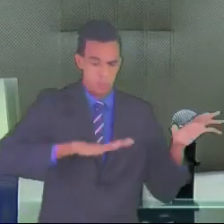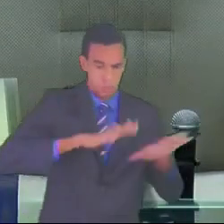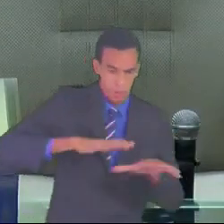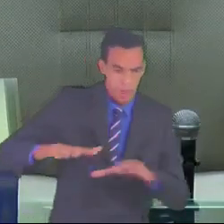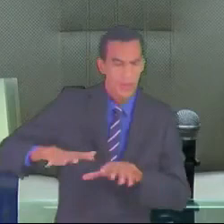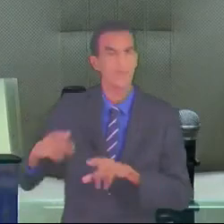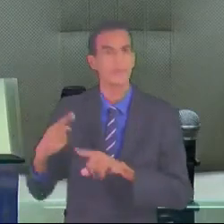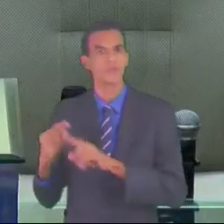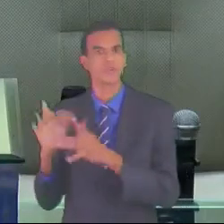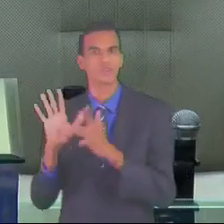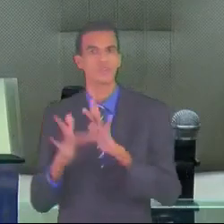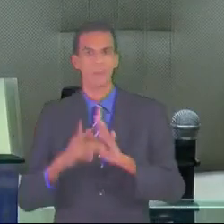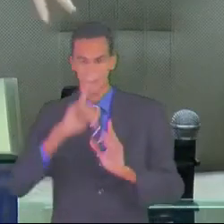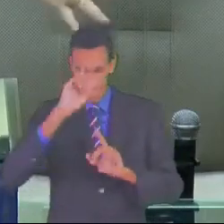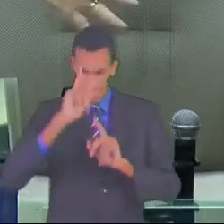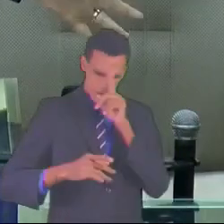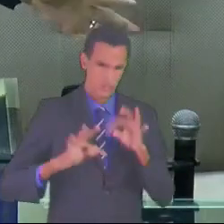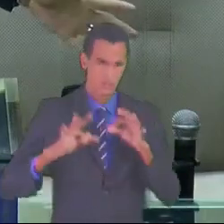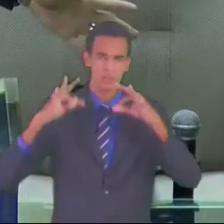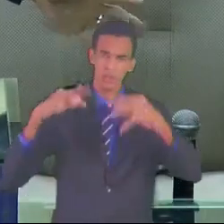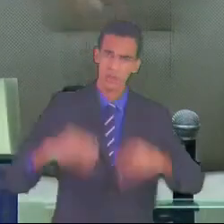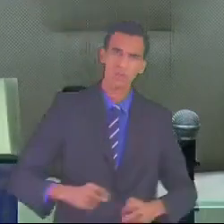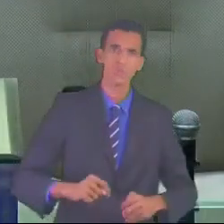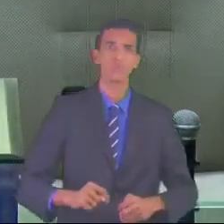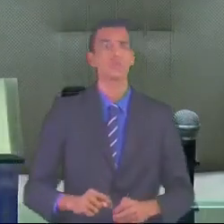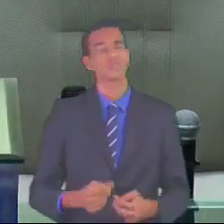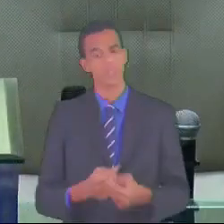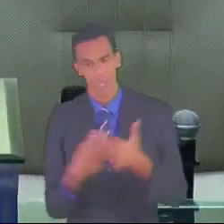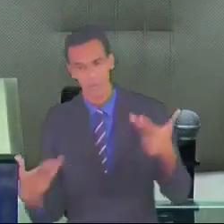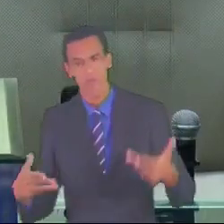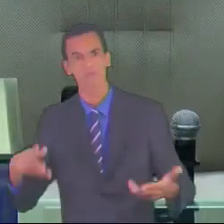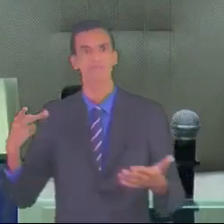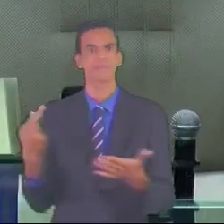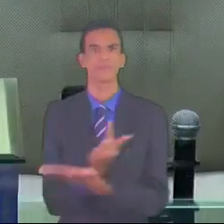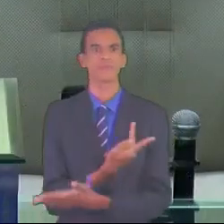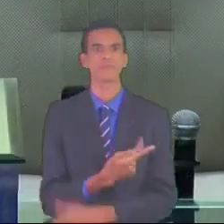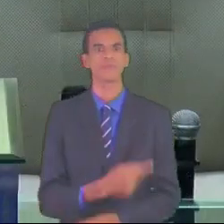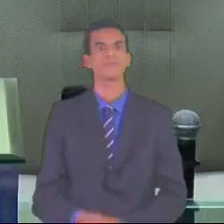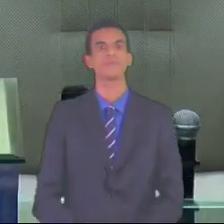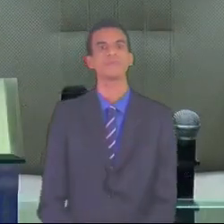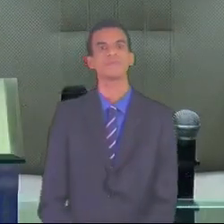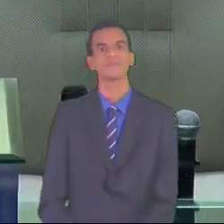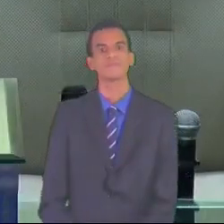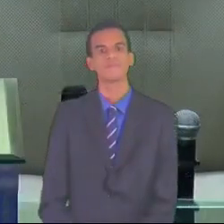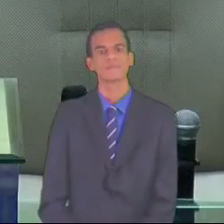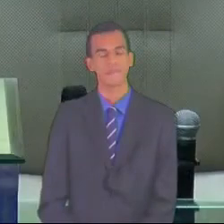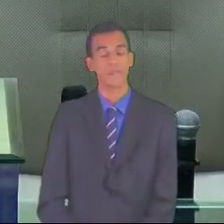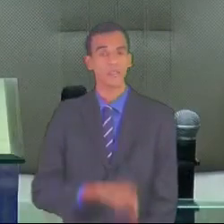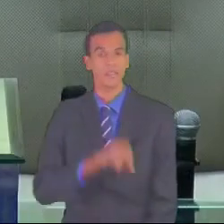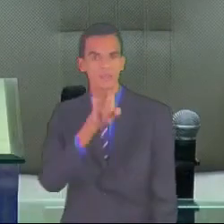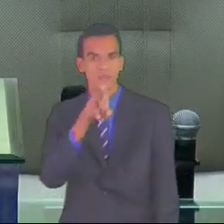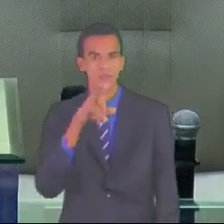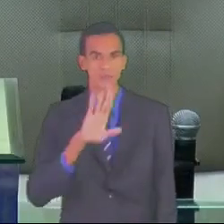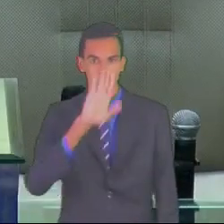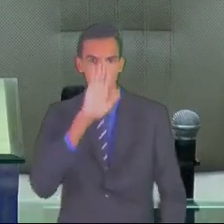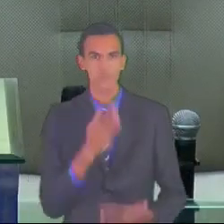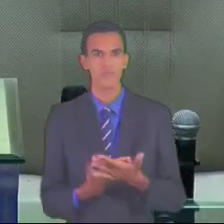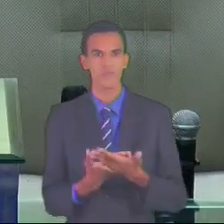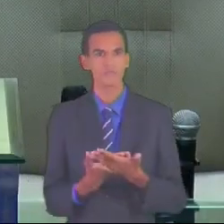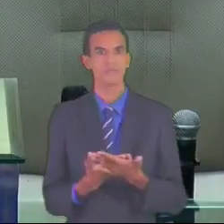para falar, e quando Ele fala, as coisas acontecem. Se você crê nesta